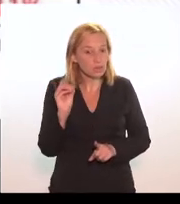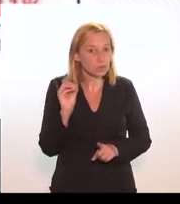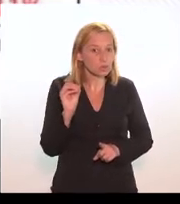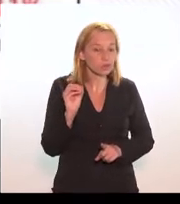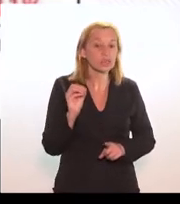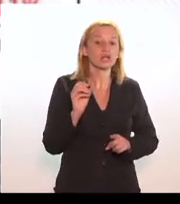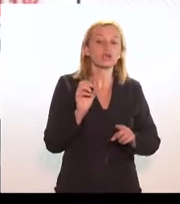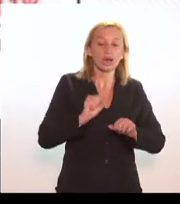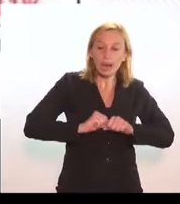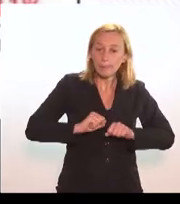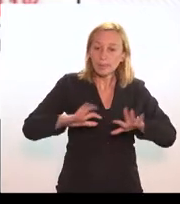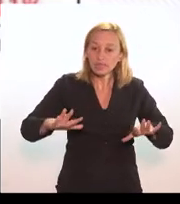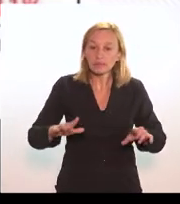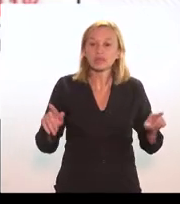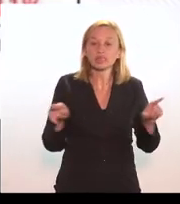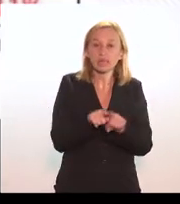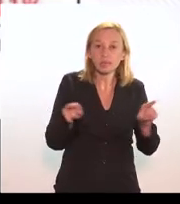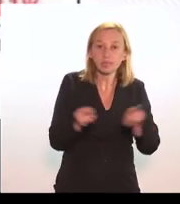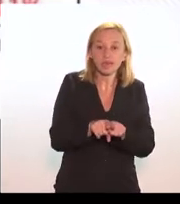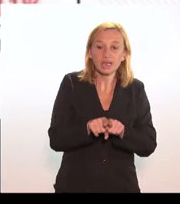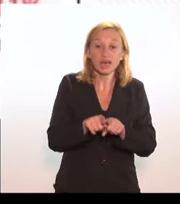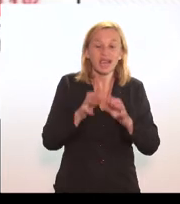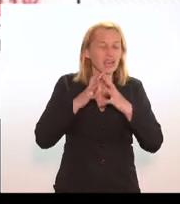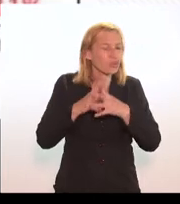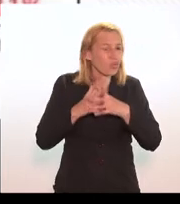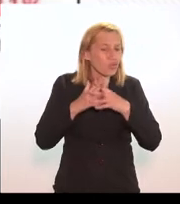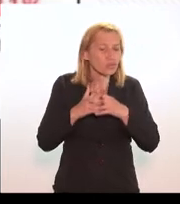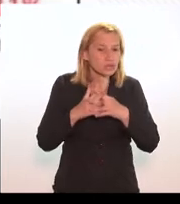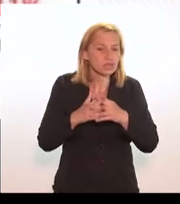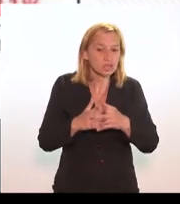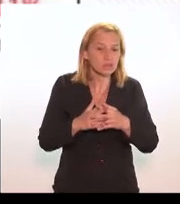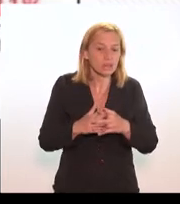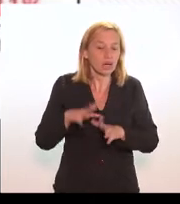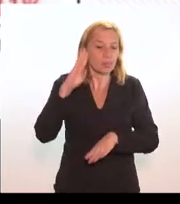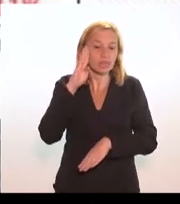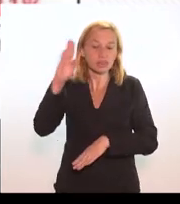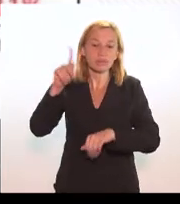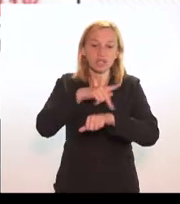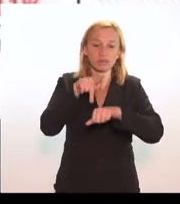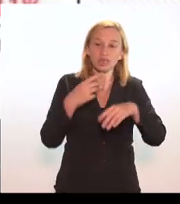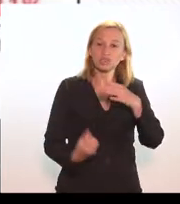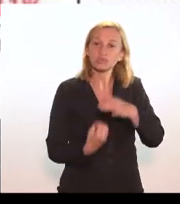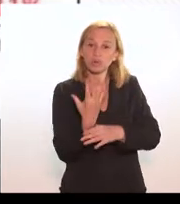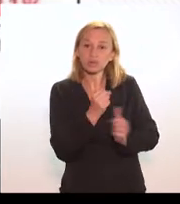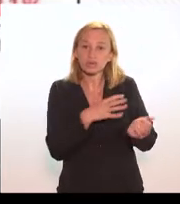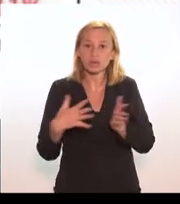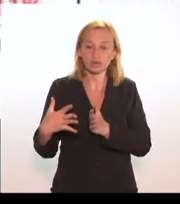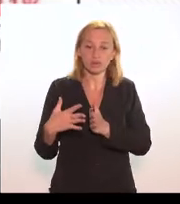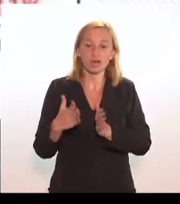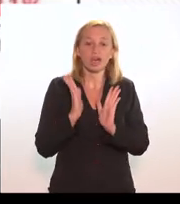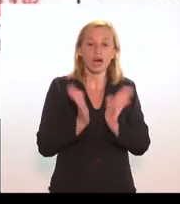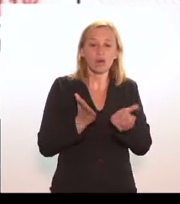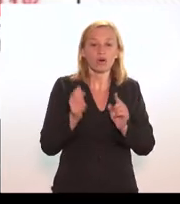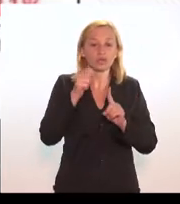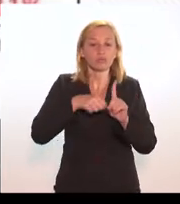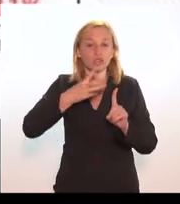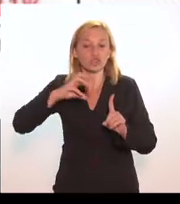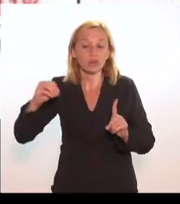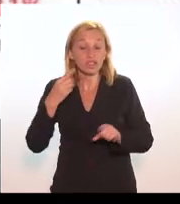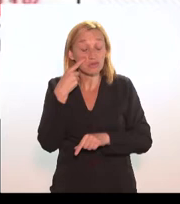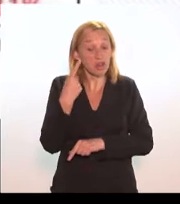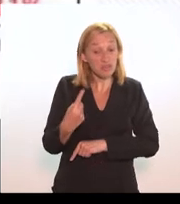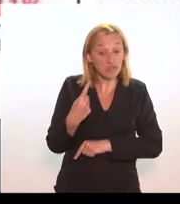a pandemia, mas também aquele conflito entre os principais países produtores. Então, agora, no mês de março, que a gente vai